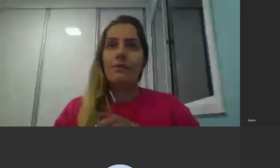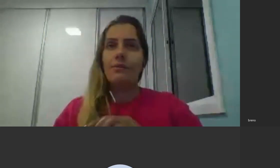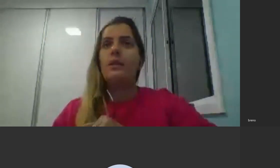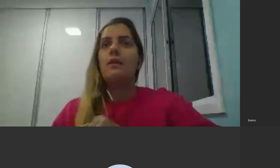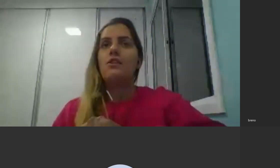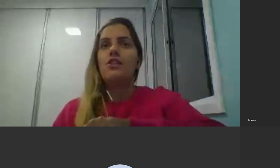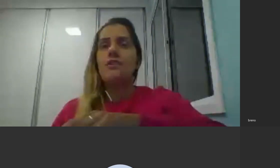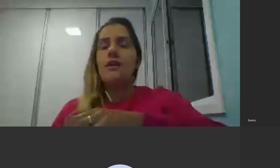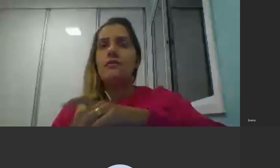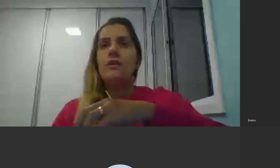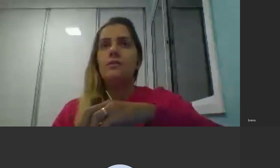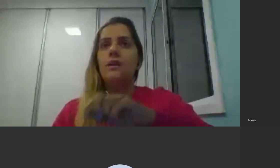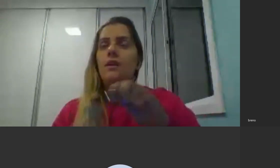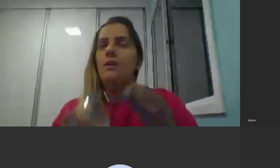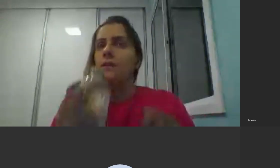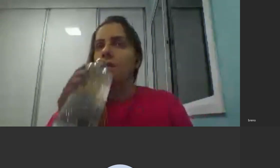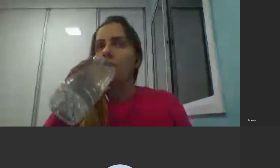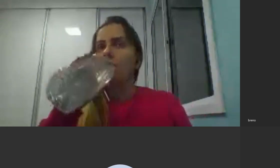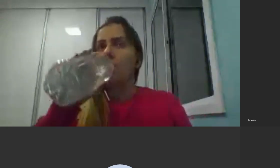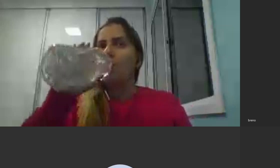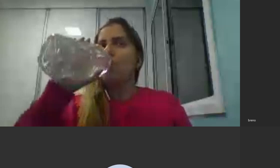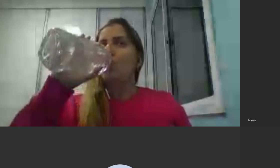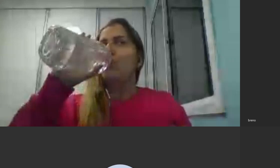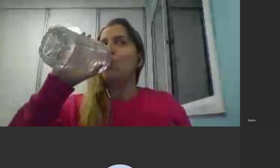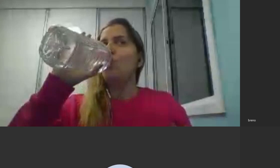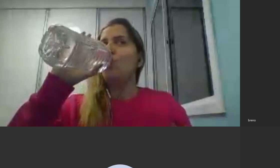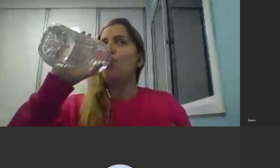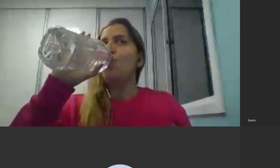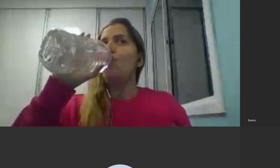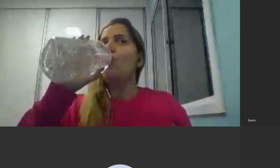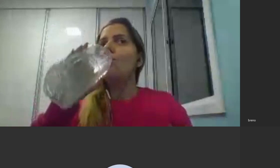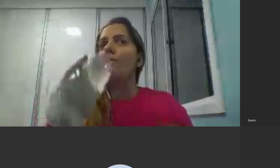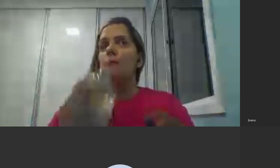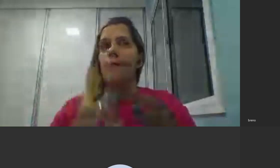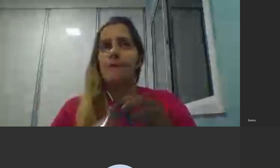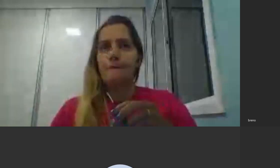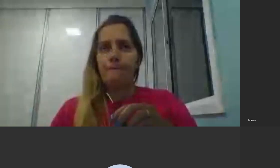unidade 4, então a gente está estudando aí.